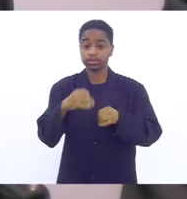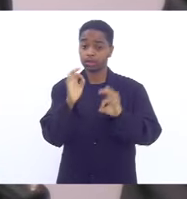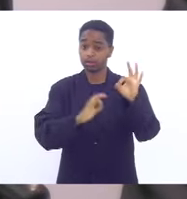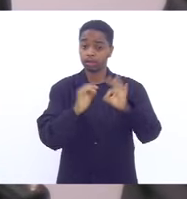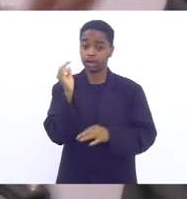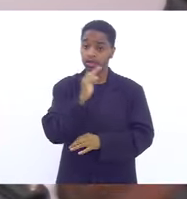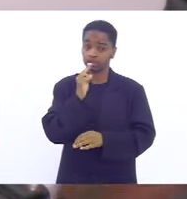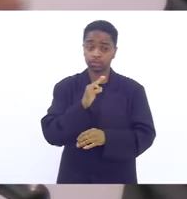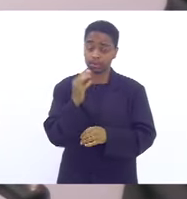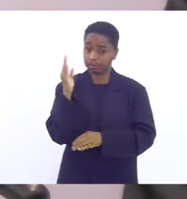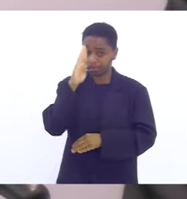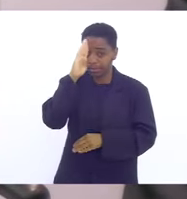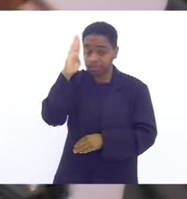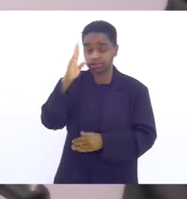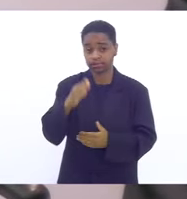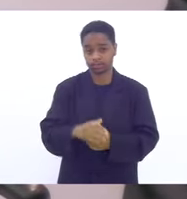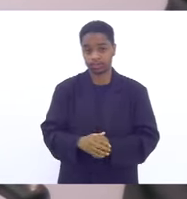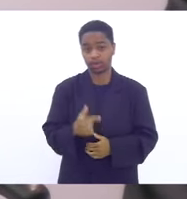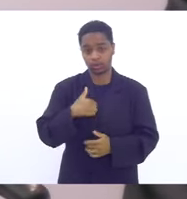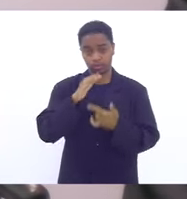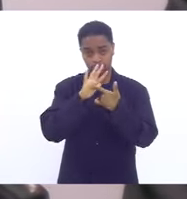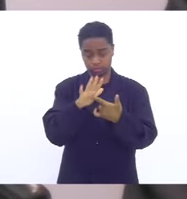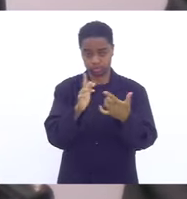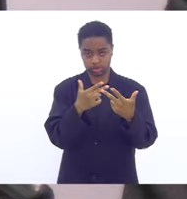emergência é fundamental. Eu vou dizer um fato.